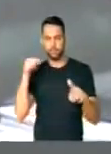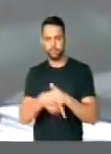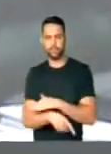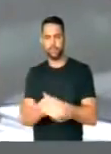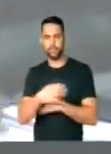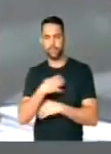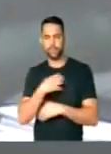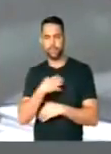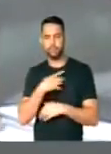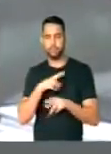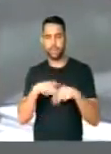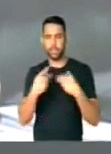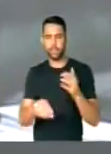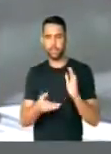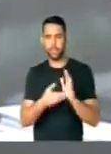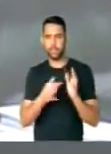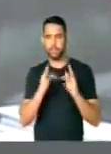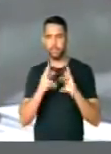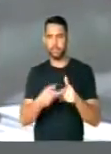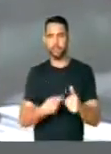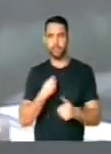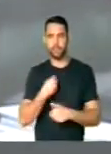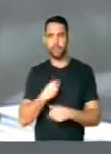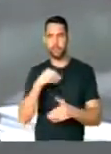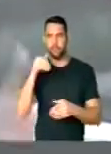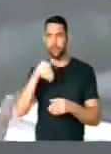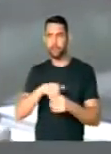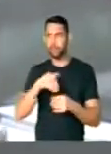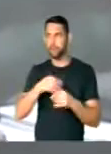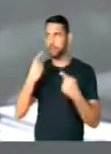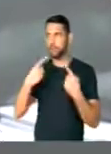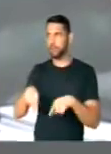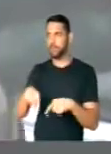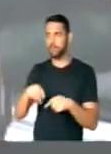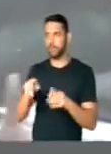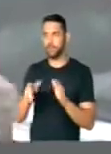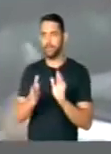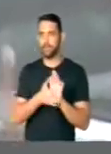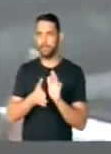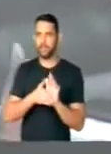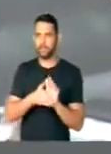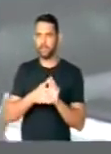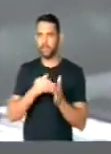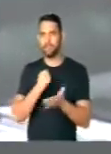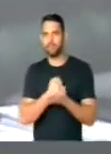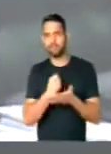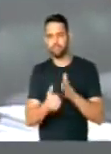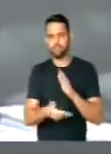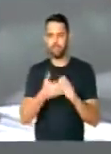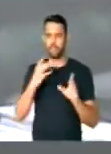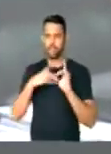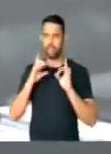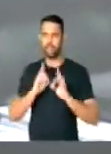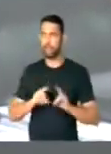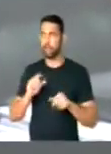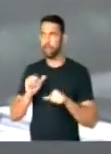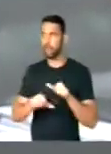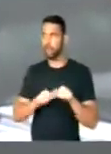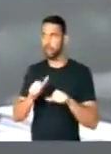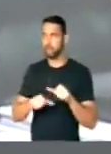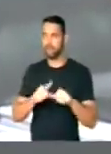para que essa casa toda aqui e vote contra essa precarização que querem